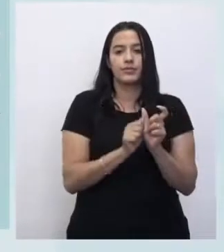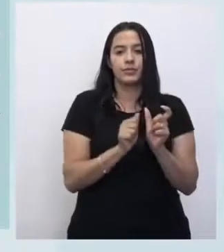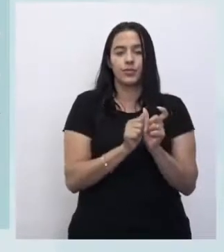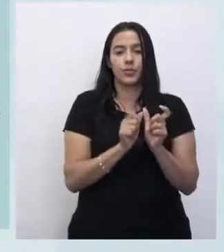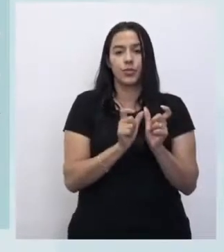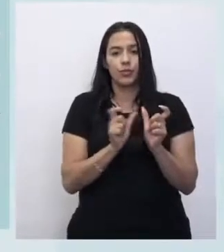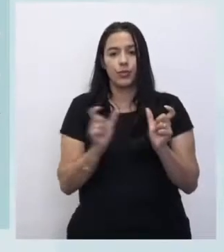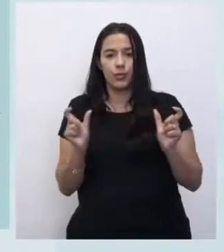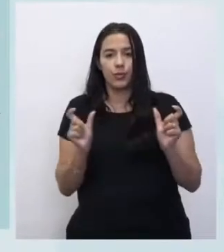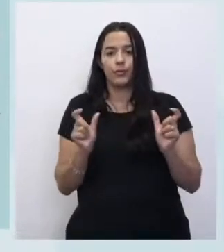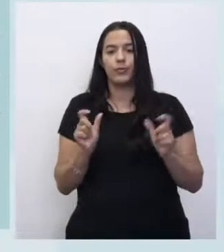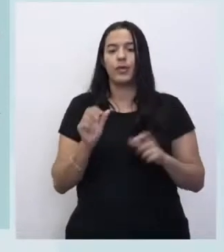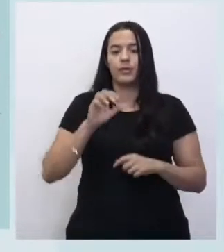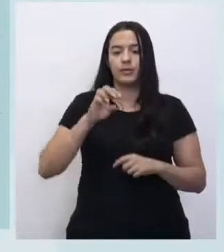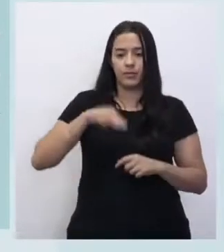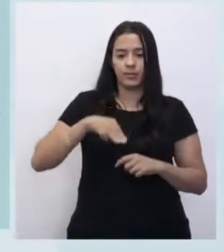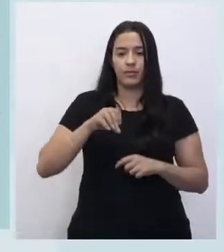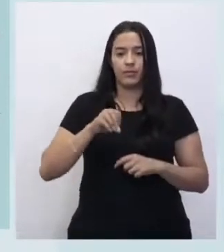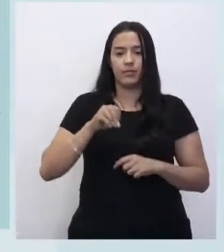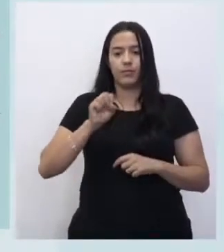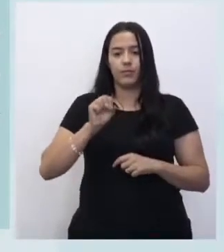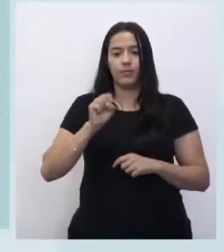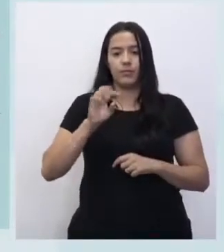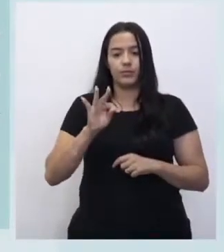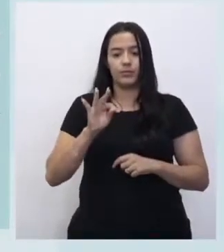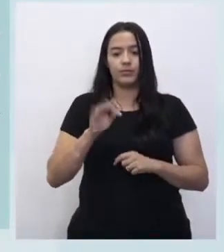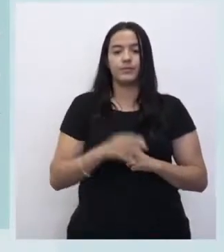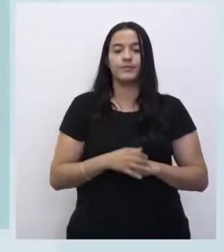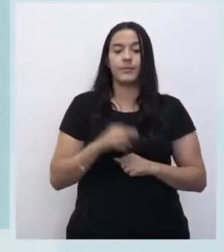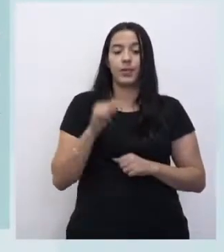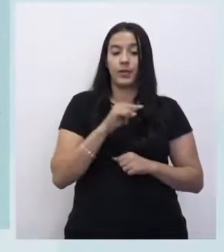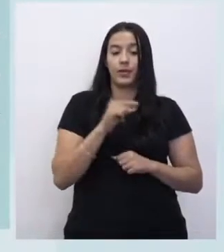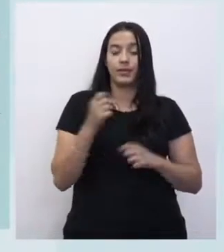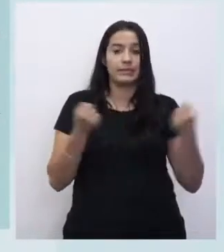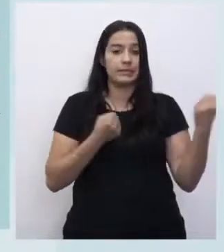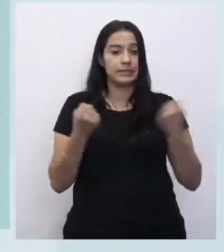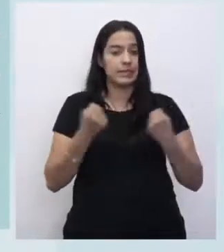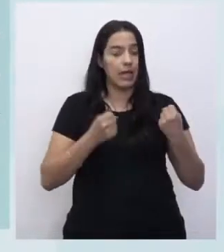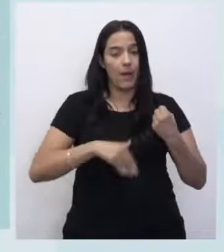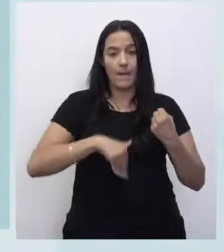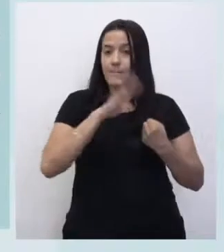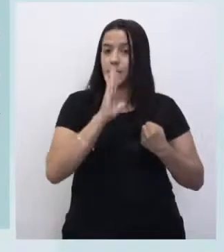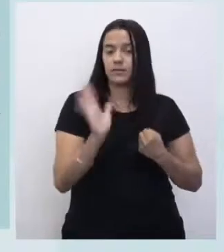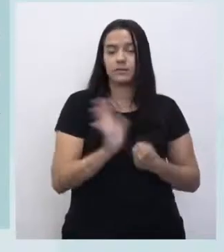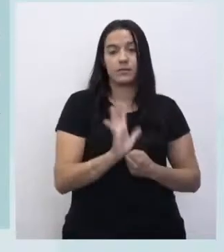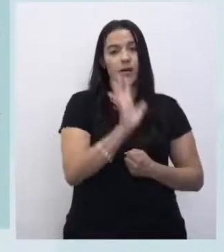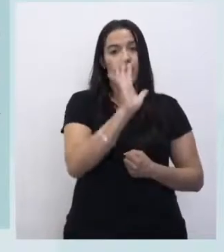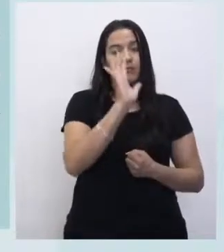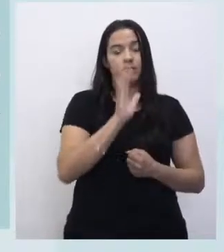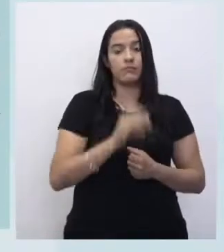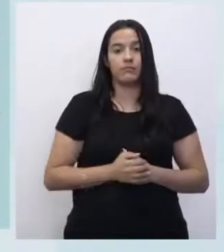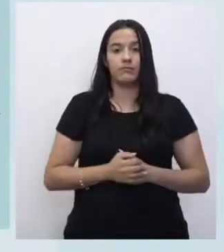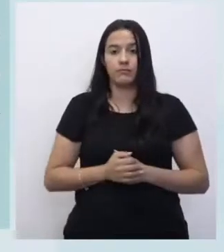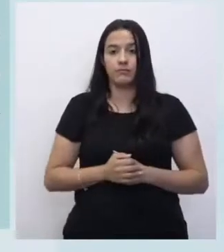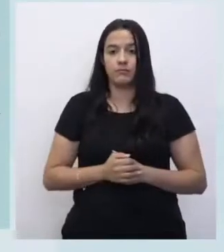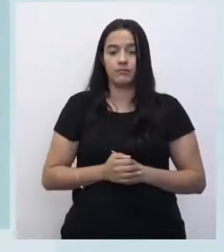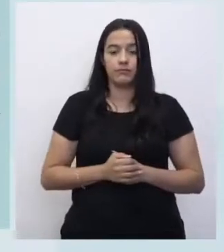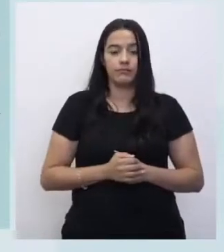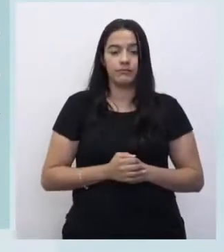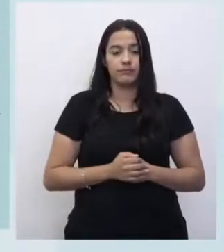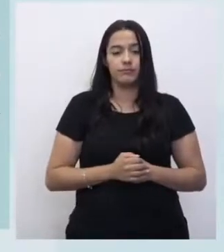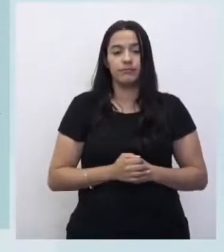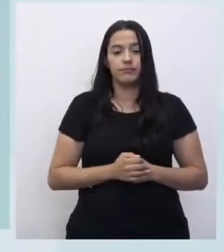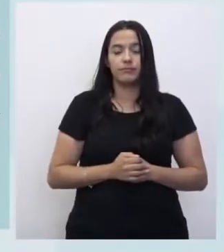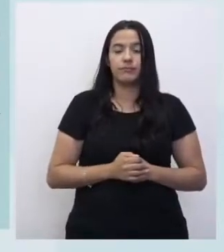The car is the most expensive one. Esse carro é o mais caro de todos. We use the most to make the superlative